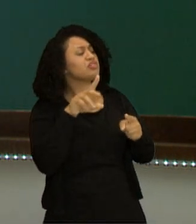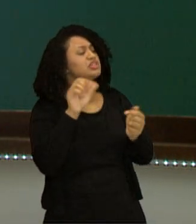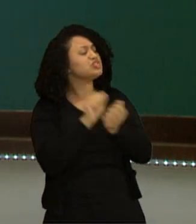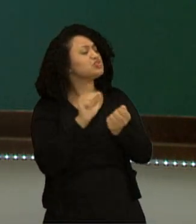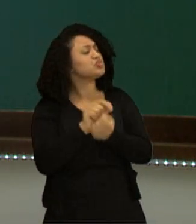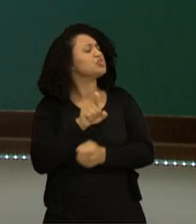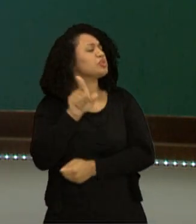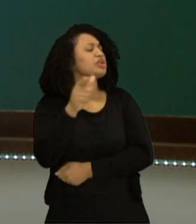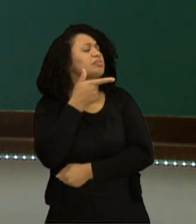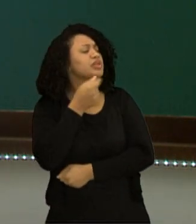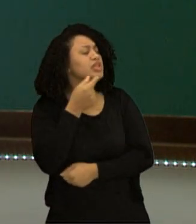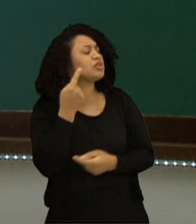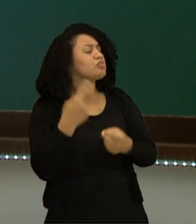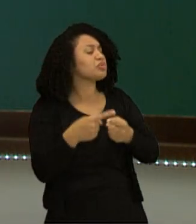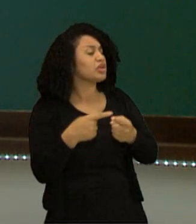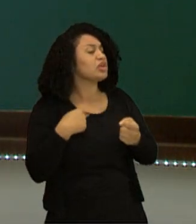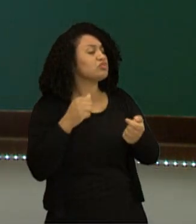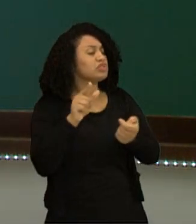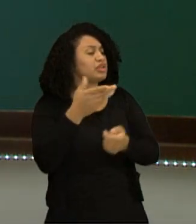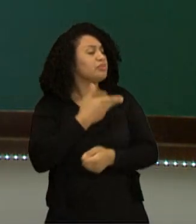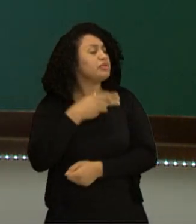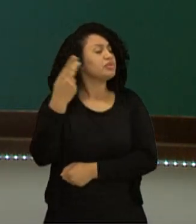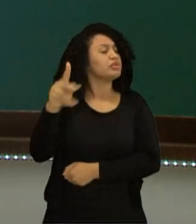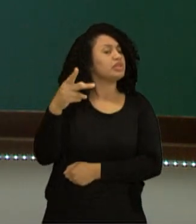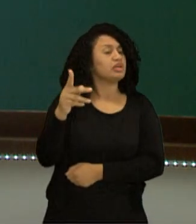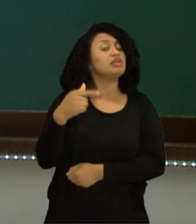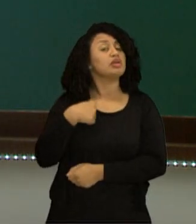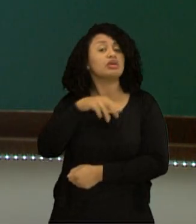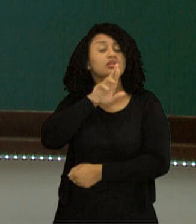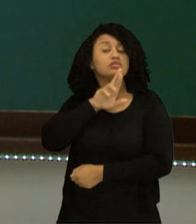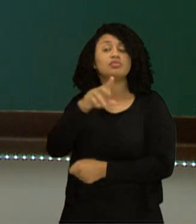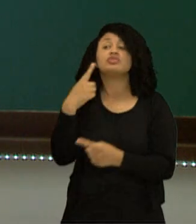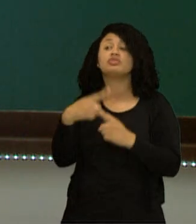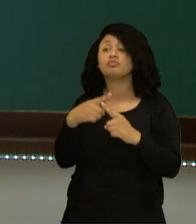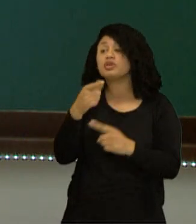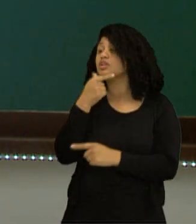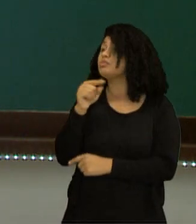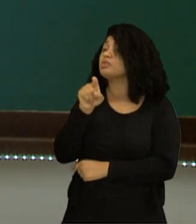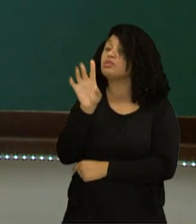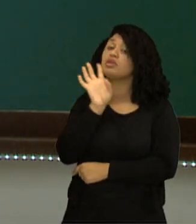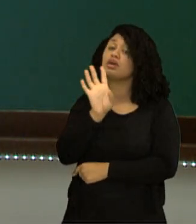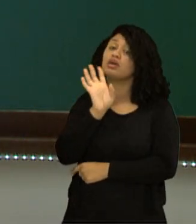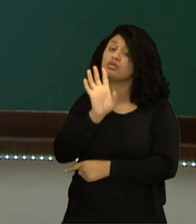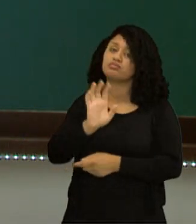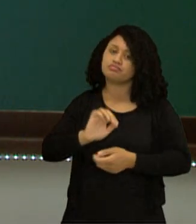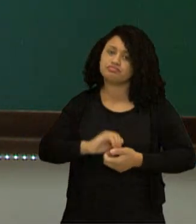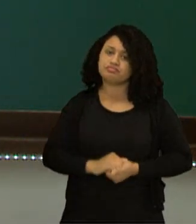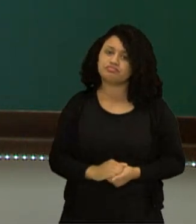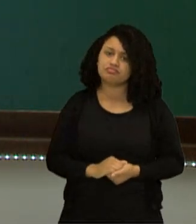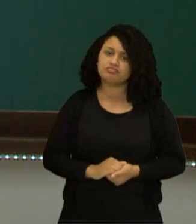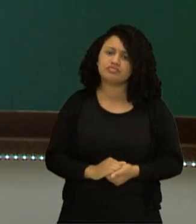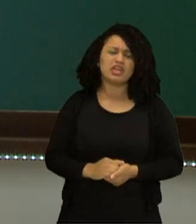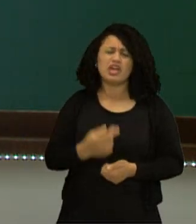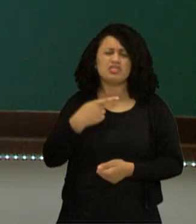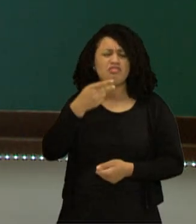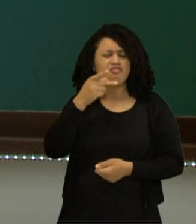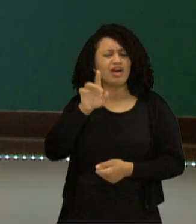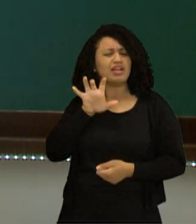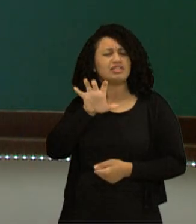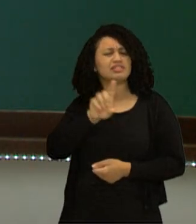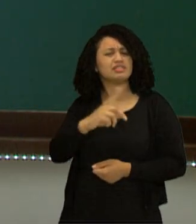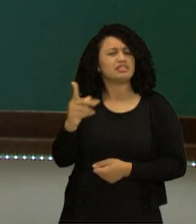aquele menino? Por que ele fez amizade com o menino? E daí ele responde, porque ele é um menino legal. E não chame ele